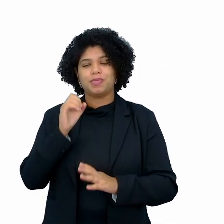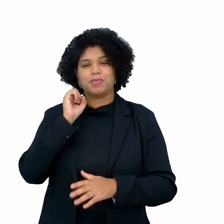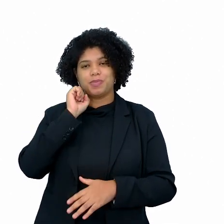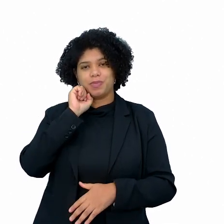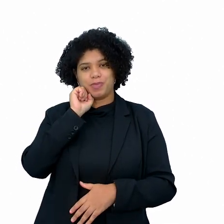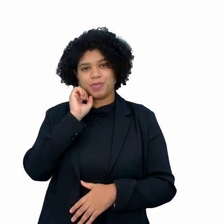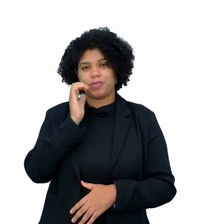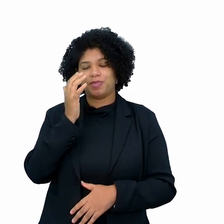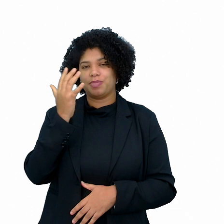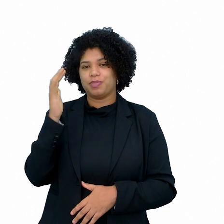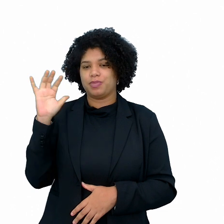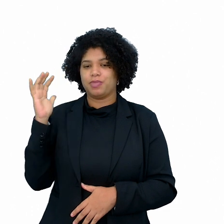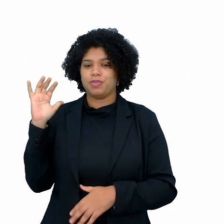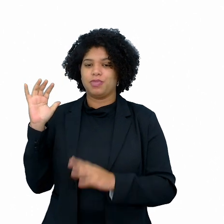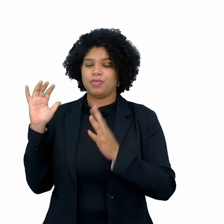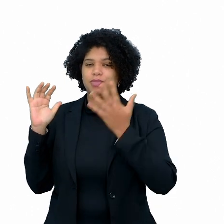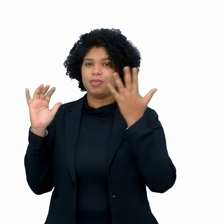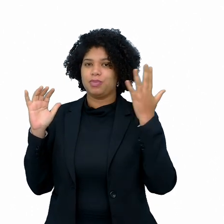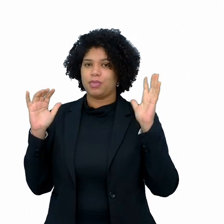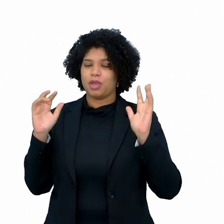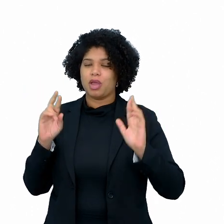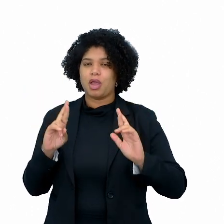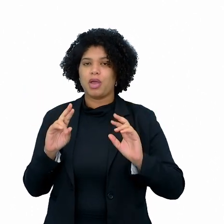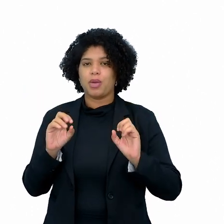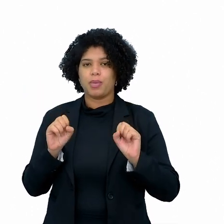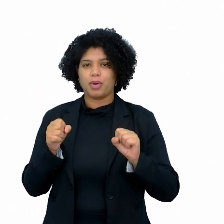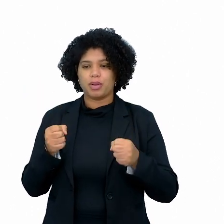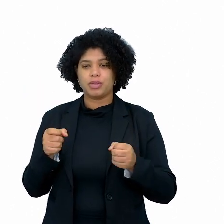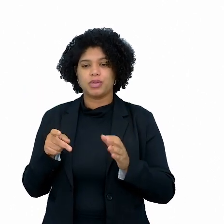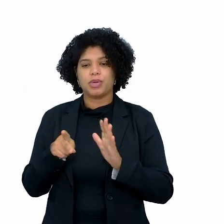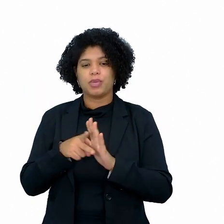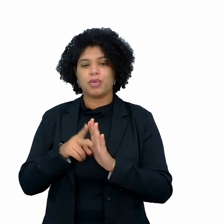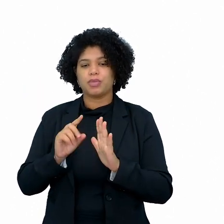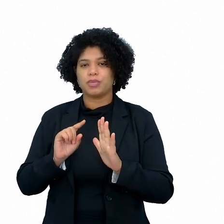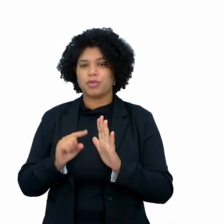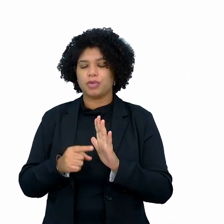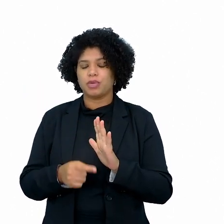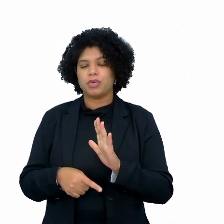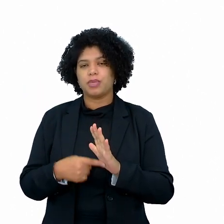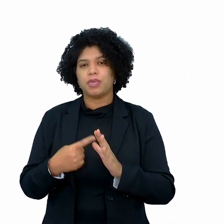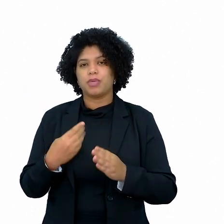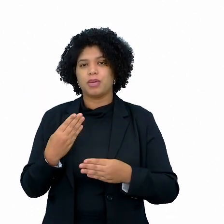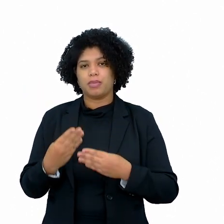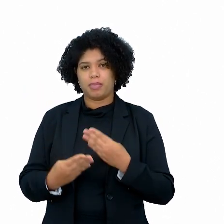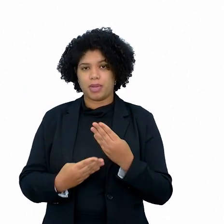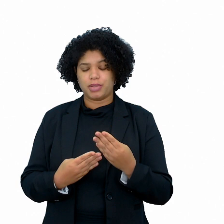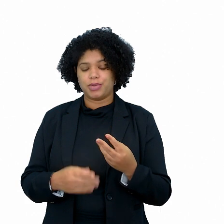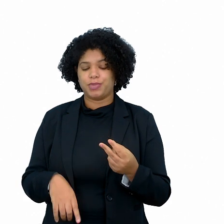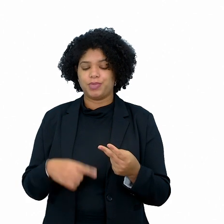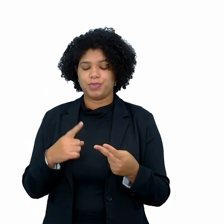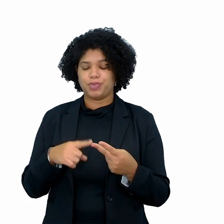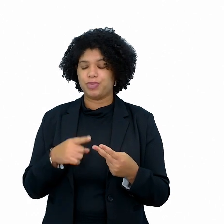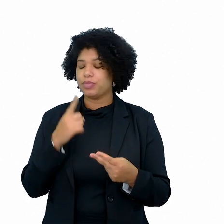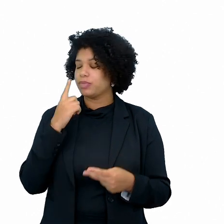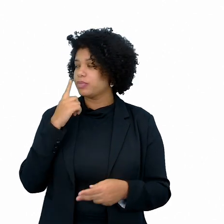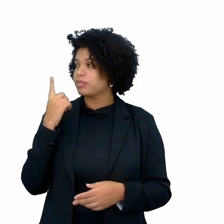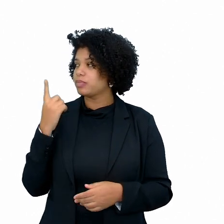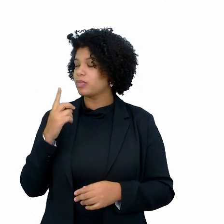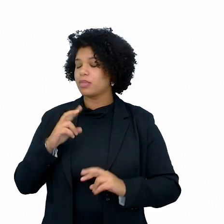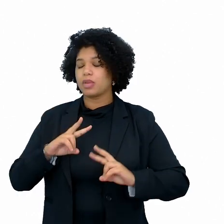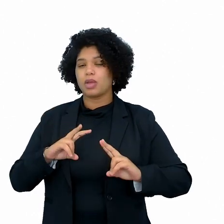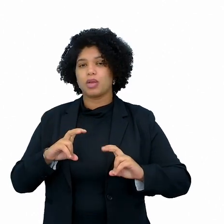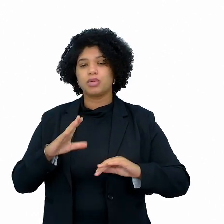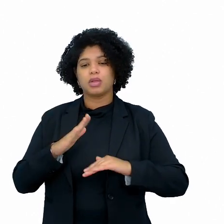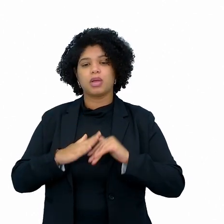Recuperação e Aprofundamento para o primeiro bimestre. O segundo, exploramos as habilidades essenciais de ciências da natureza com